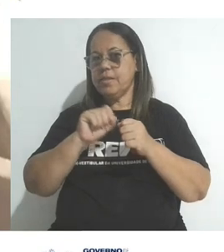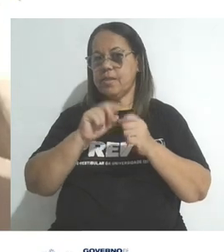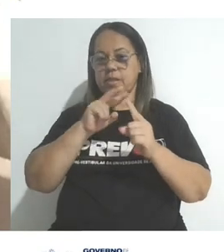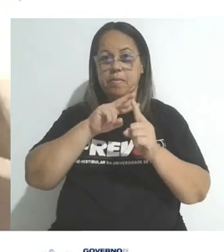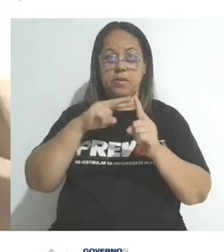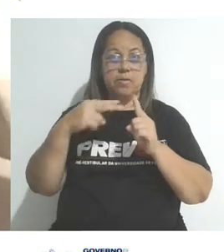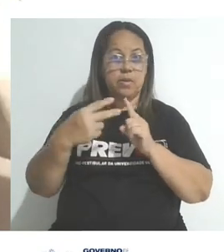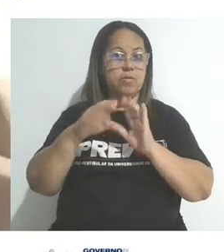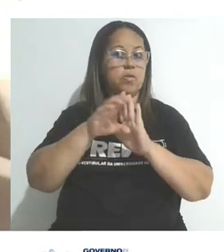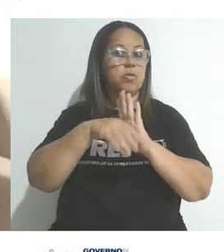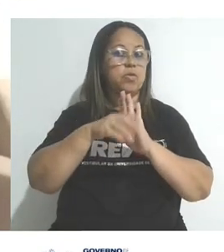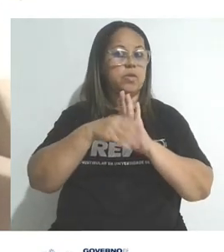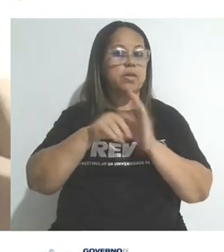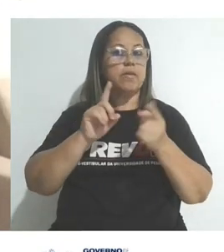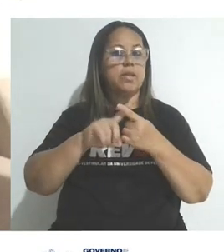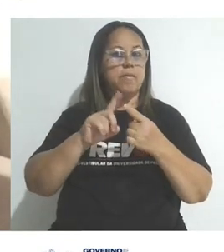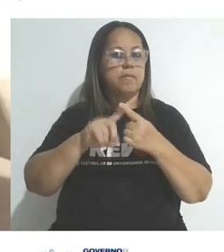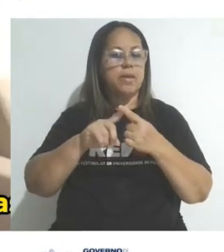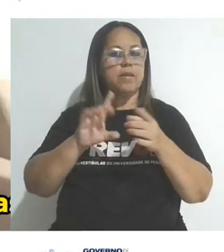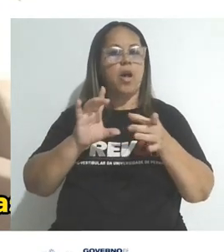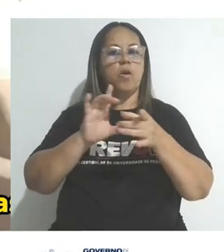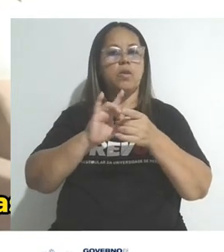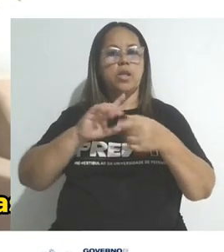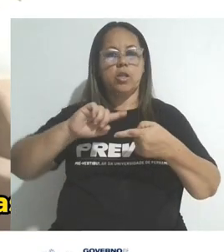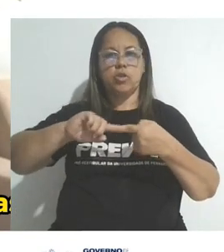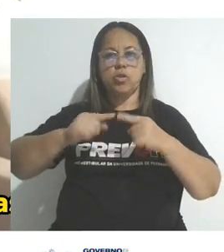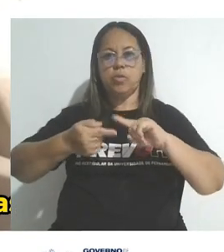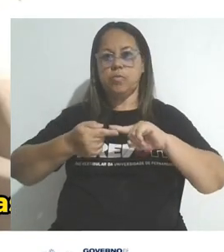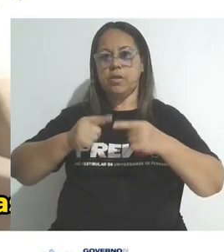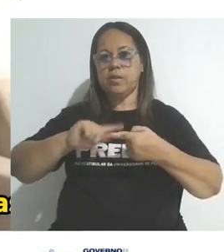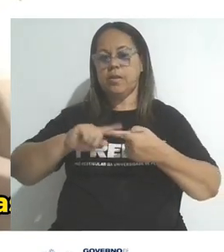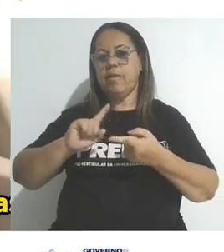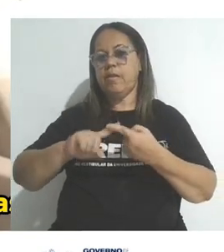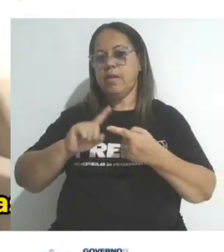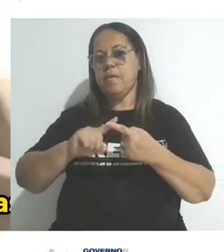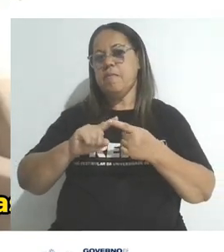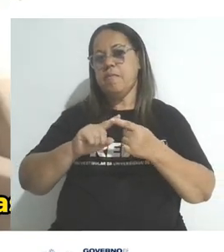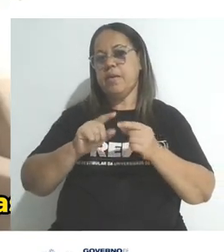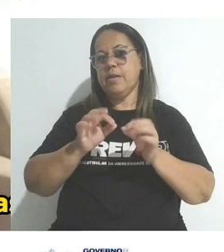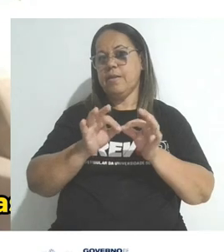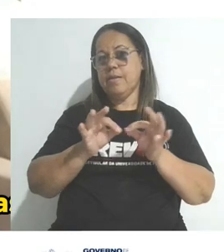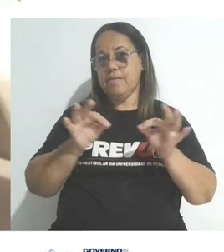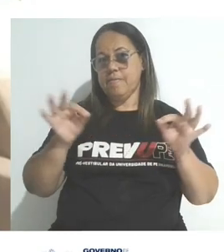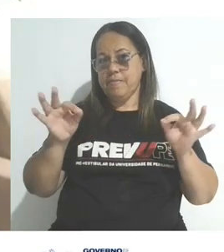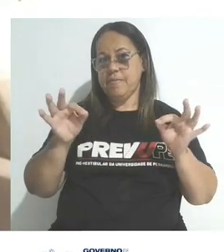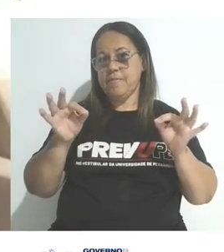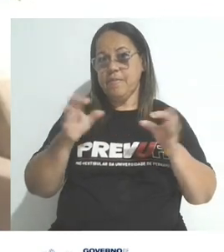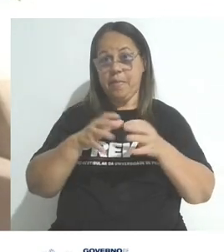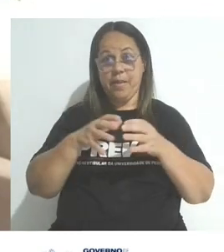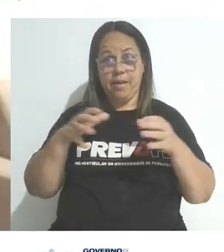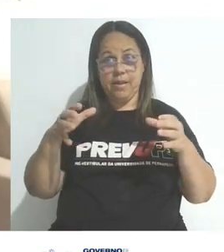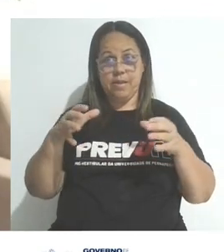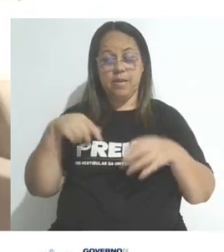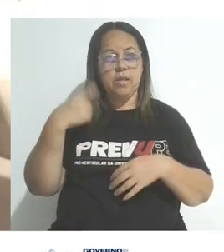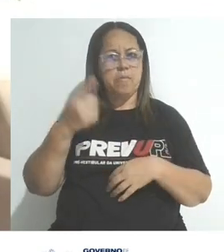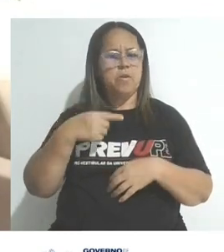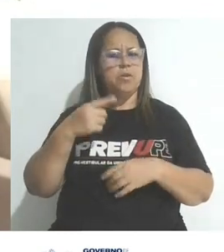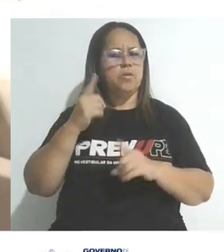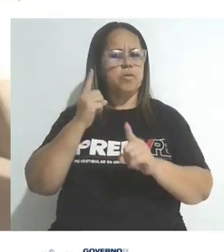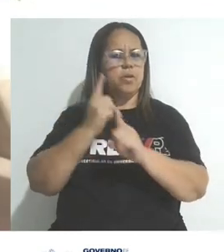conceitos que também está atrelado com a geometria ou até mesmo com a área de grandezas e medidas. Então a gente se fala